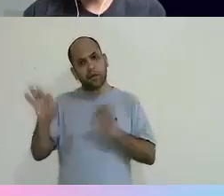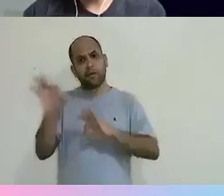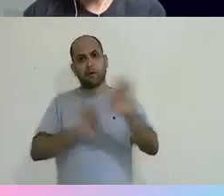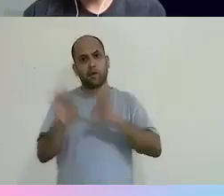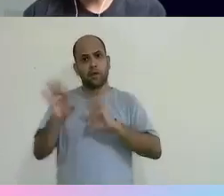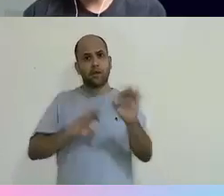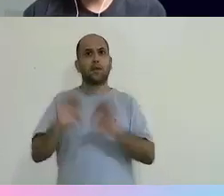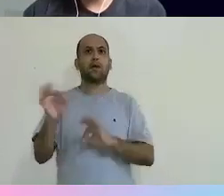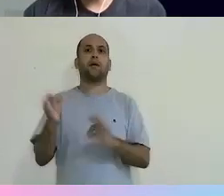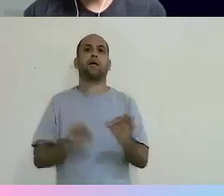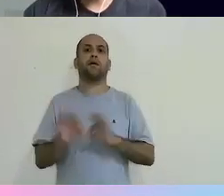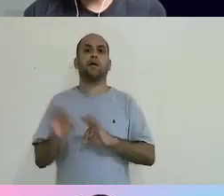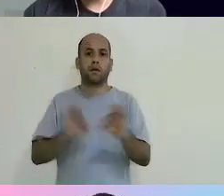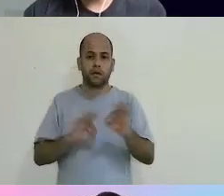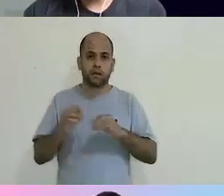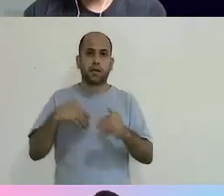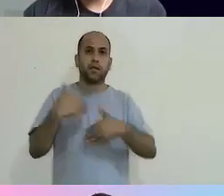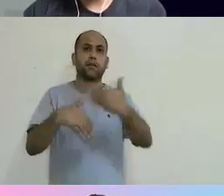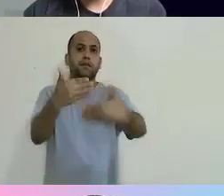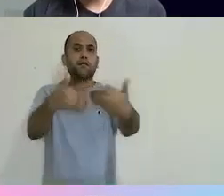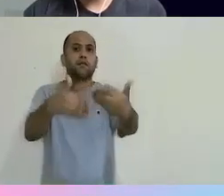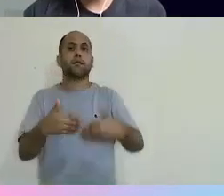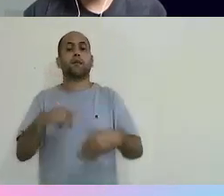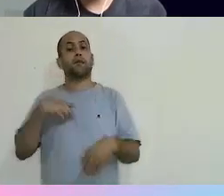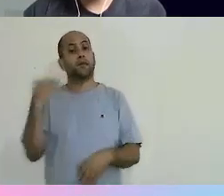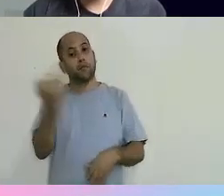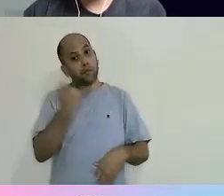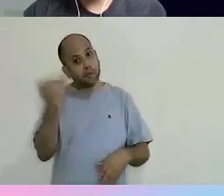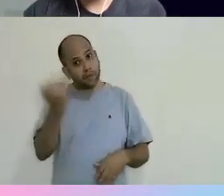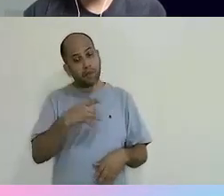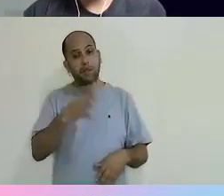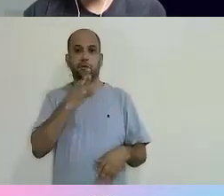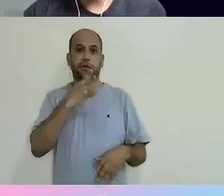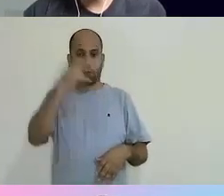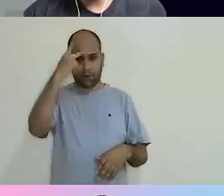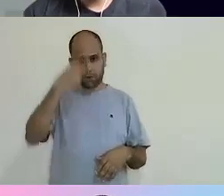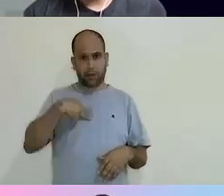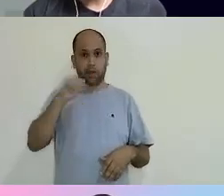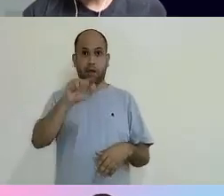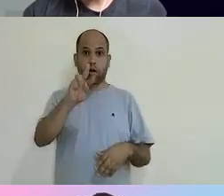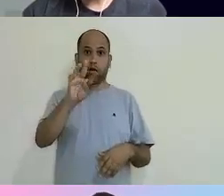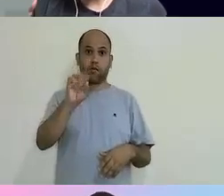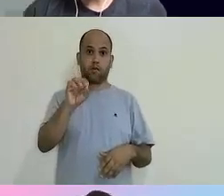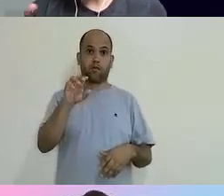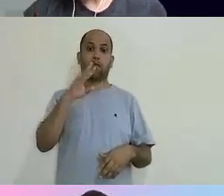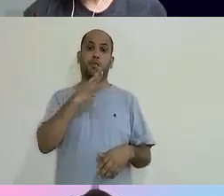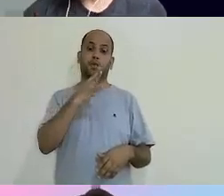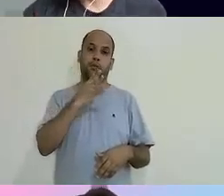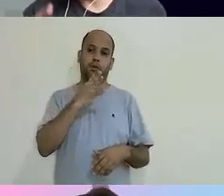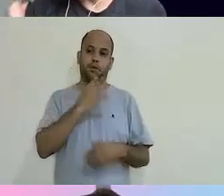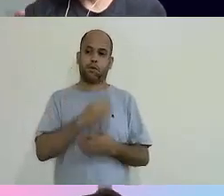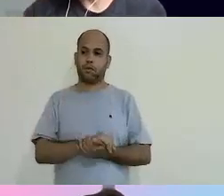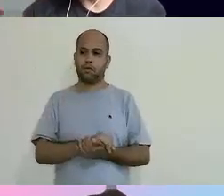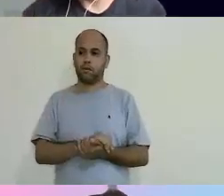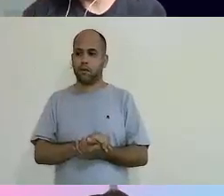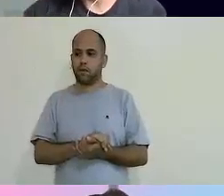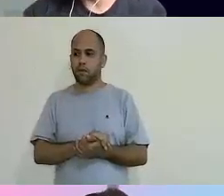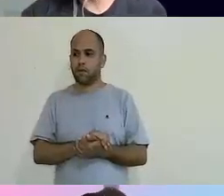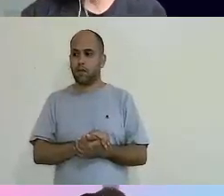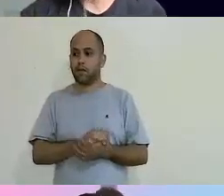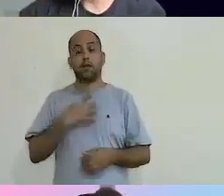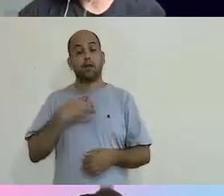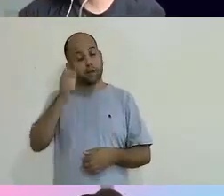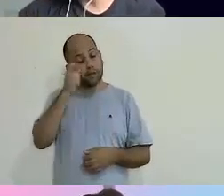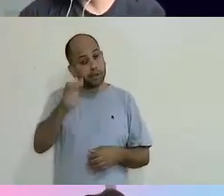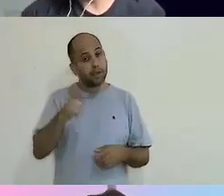plano, né, de desenvolvimento, é super importante você se autoconhecer. E é interessante porque na sua fala, tá,